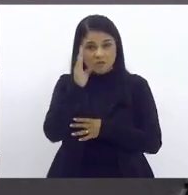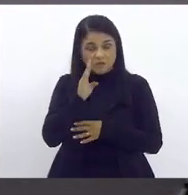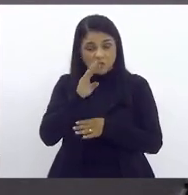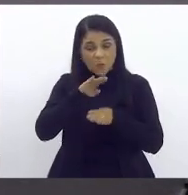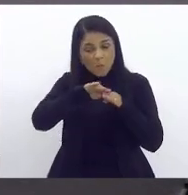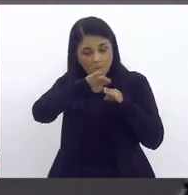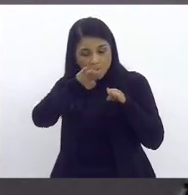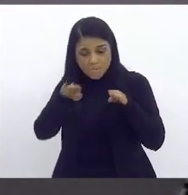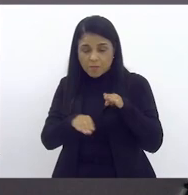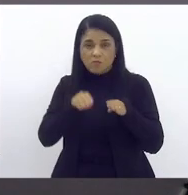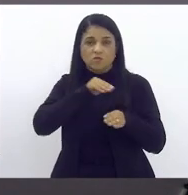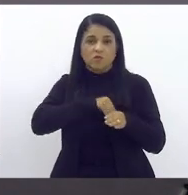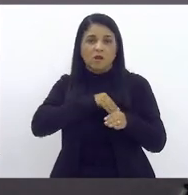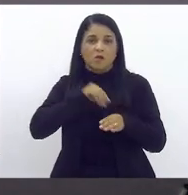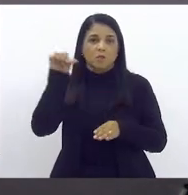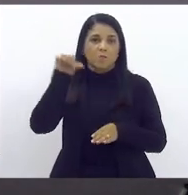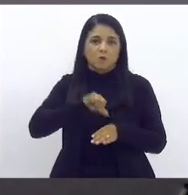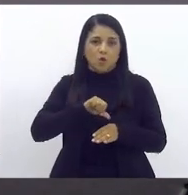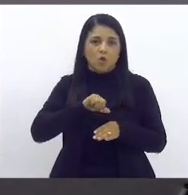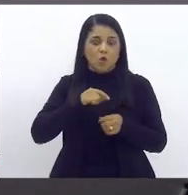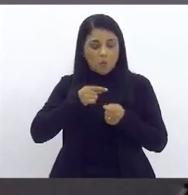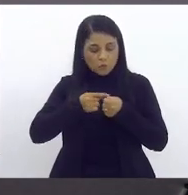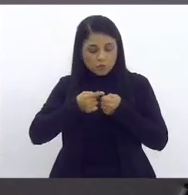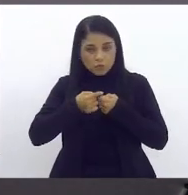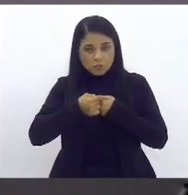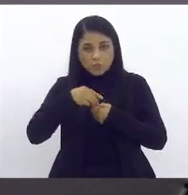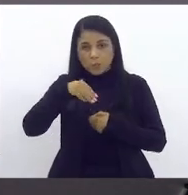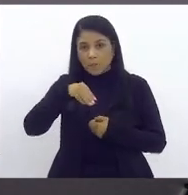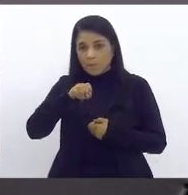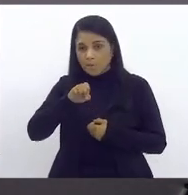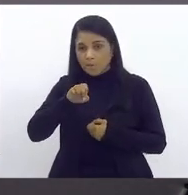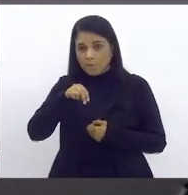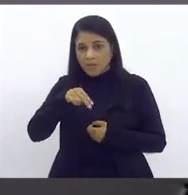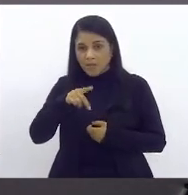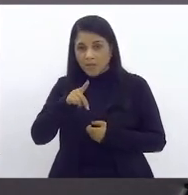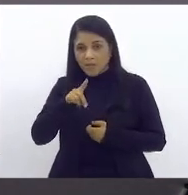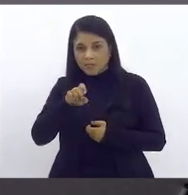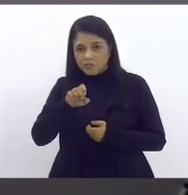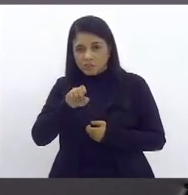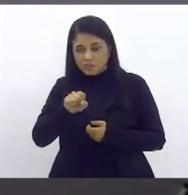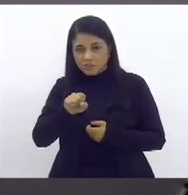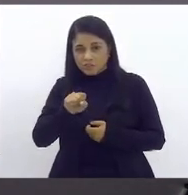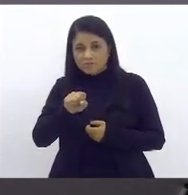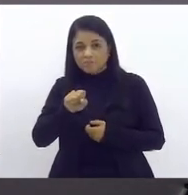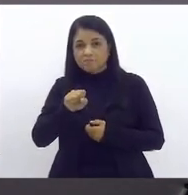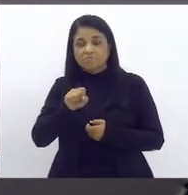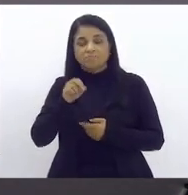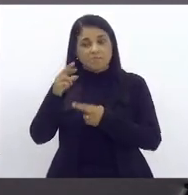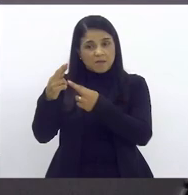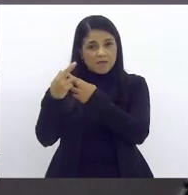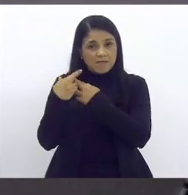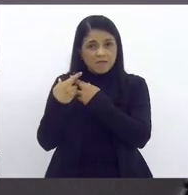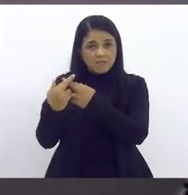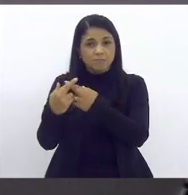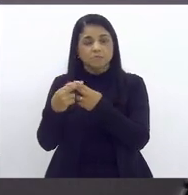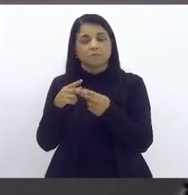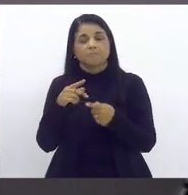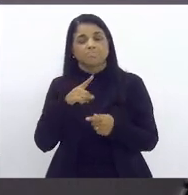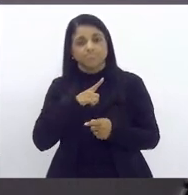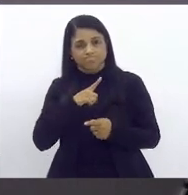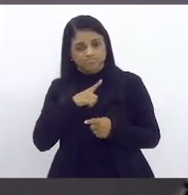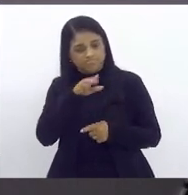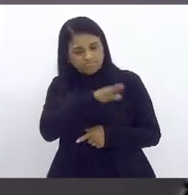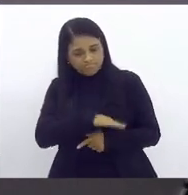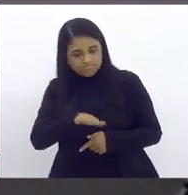como município. Nosso salário no município de Mendes é um pouquinho maior do que o mínimo, com a tamanha responsabilidade que nós temos com as